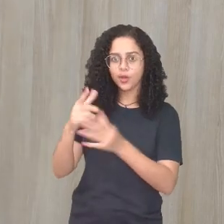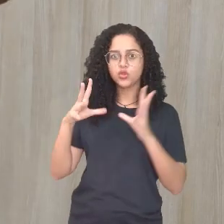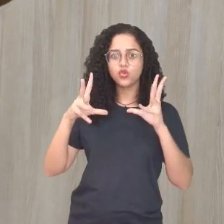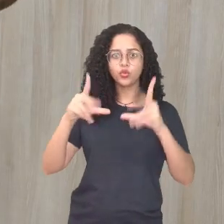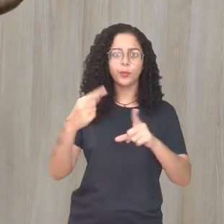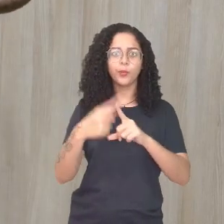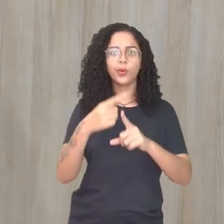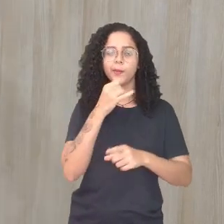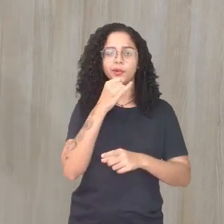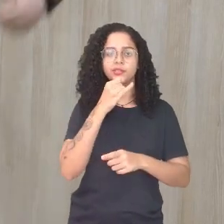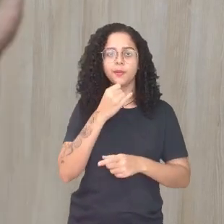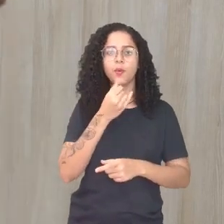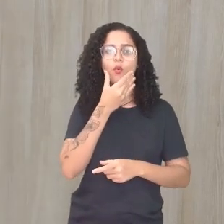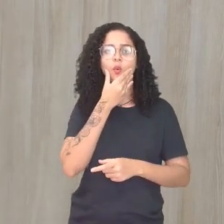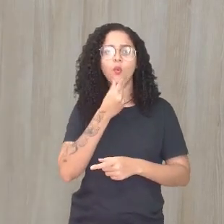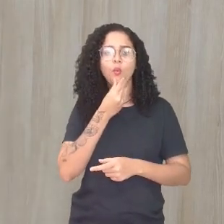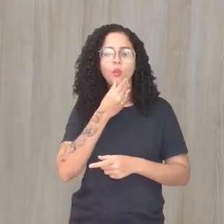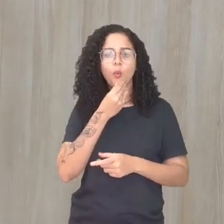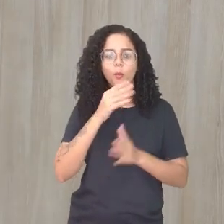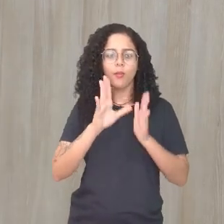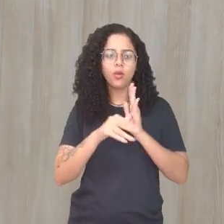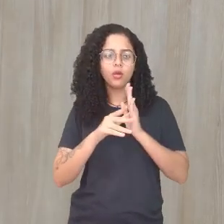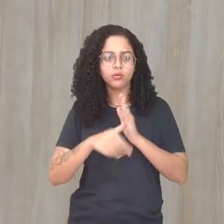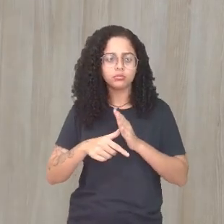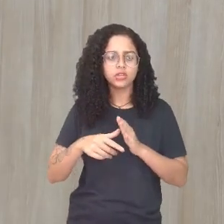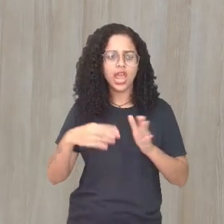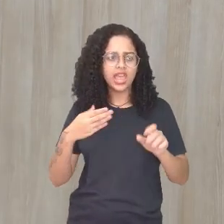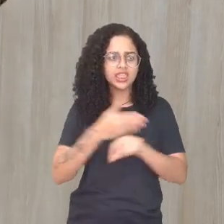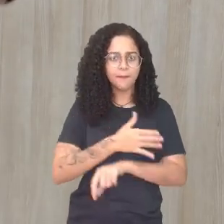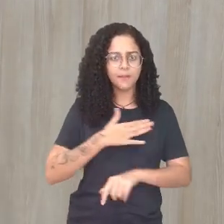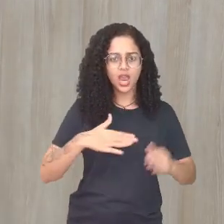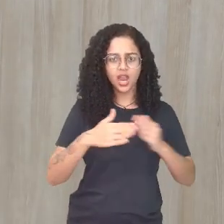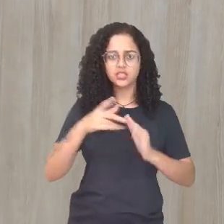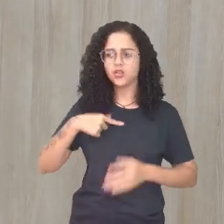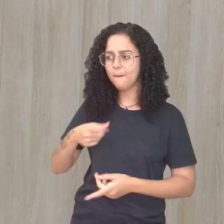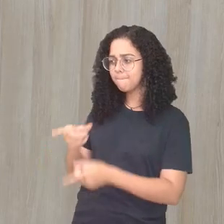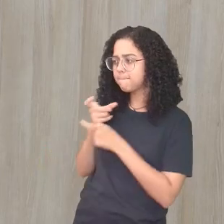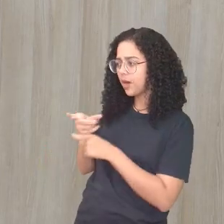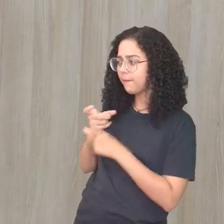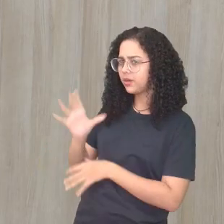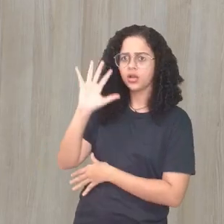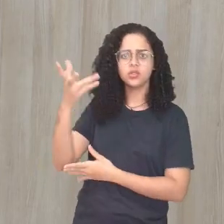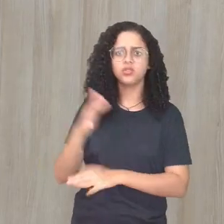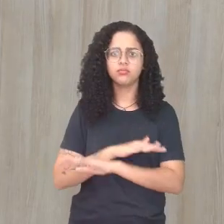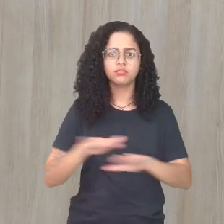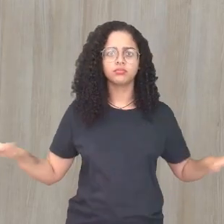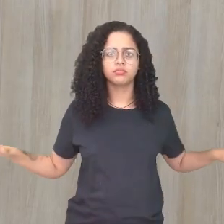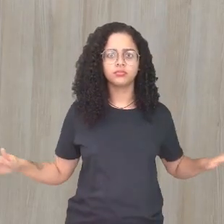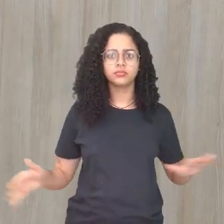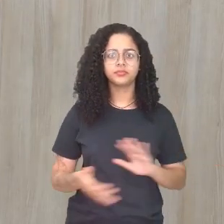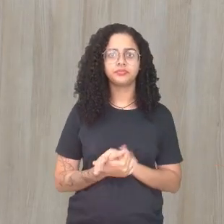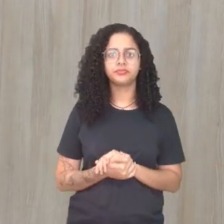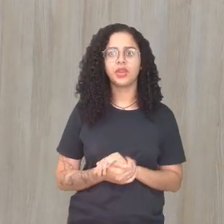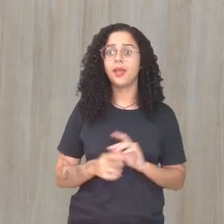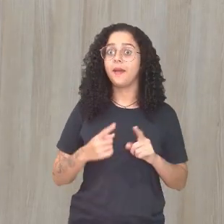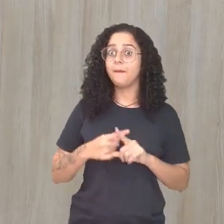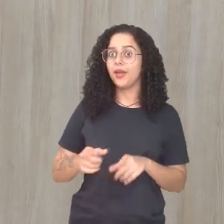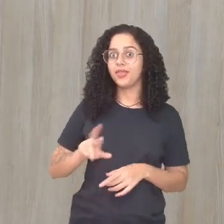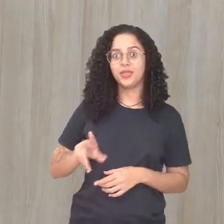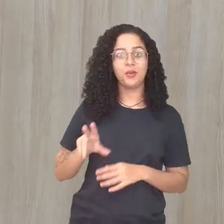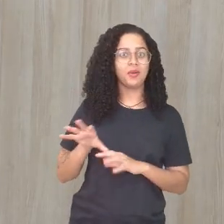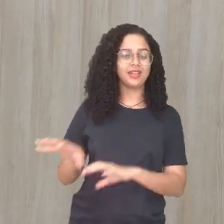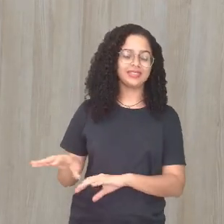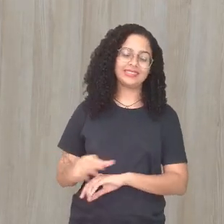bandido tentar entrar na minha casa, eu meto bala nele e o negócio está resolvido. É o maniqueísmo, mas não é